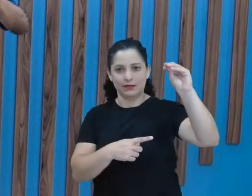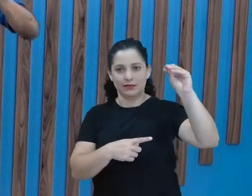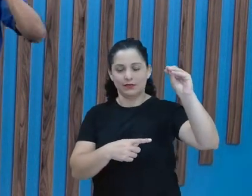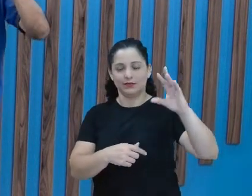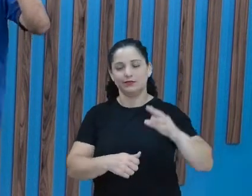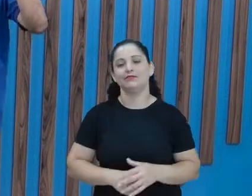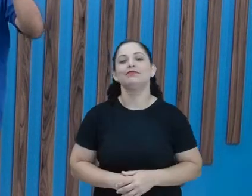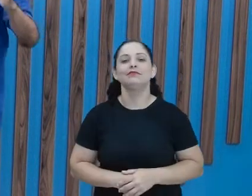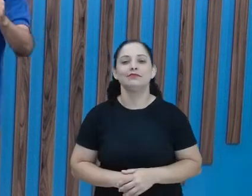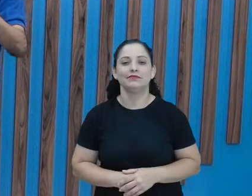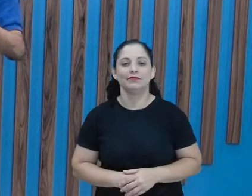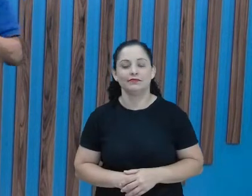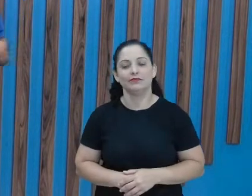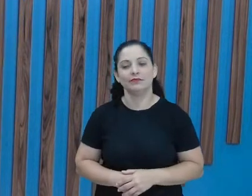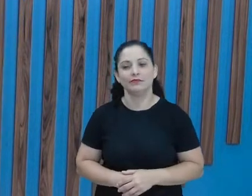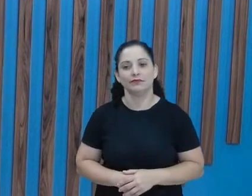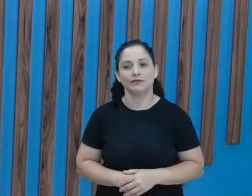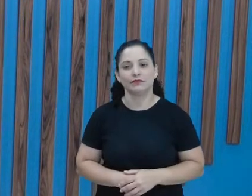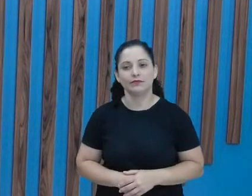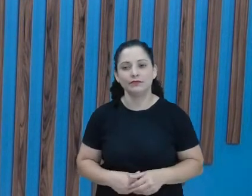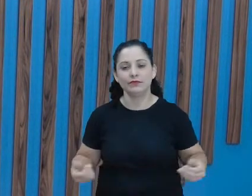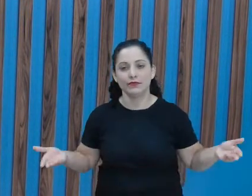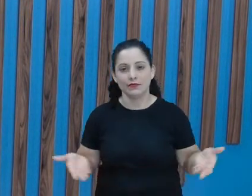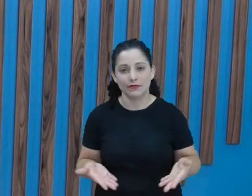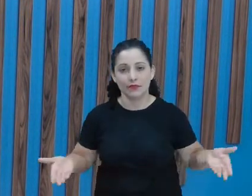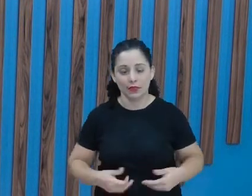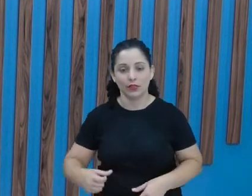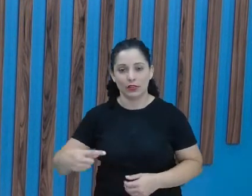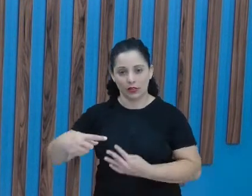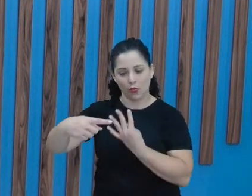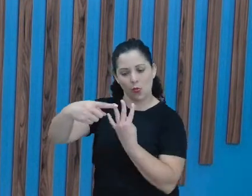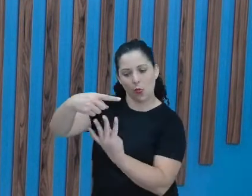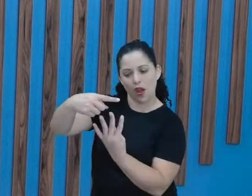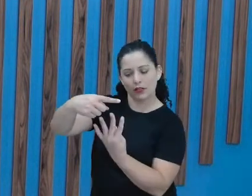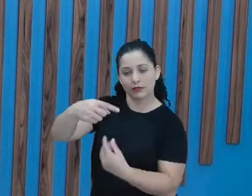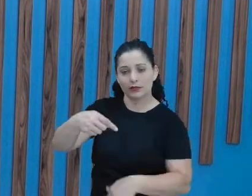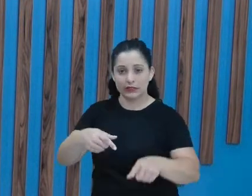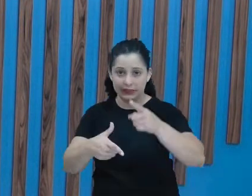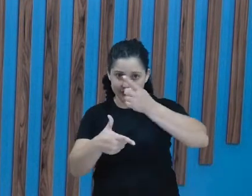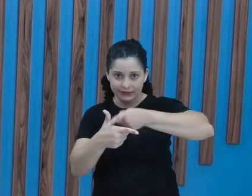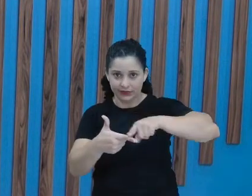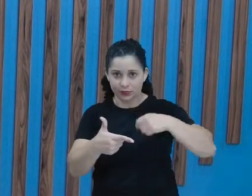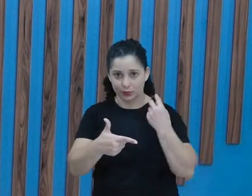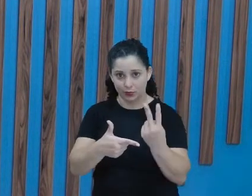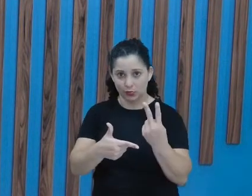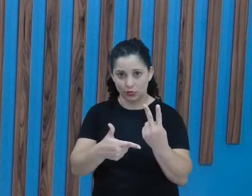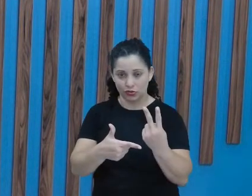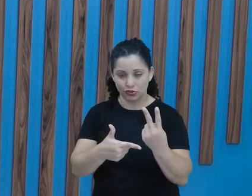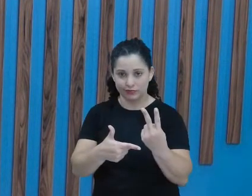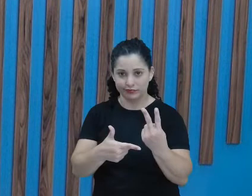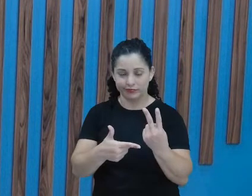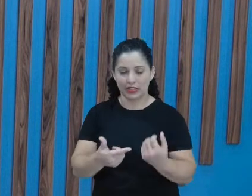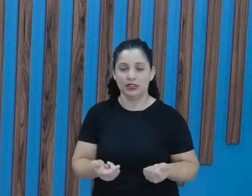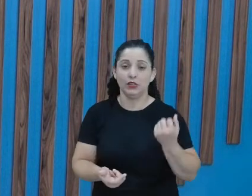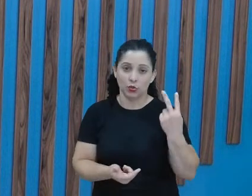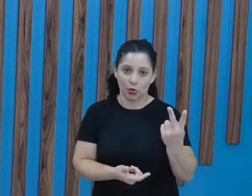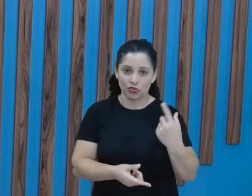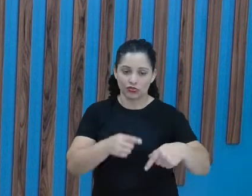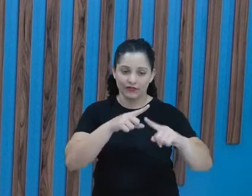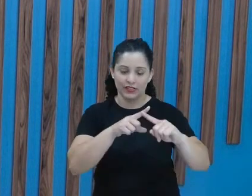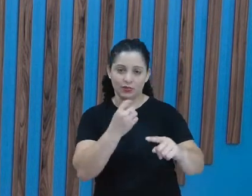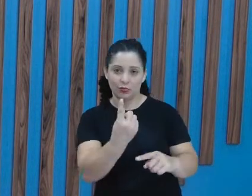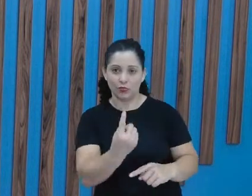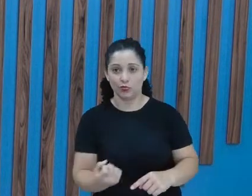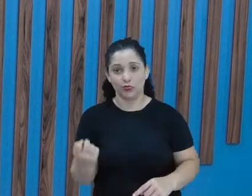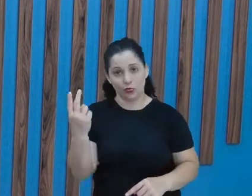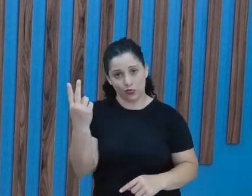multiplica pelo de cima. Então, vai ficar 4 dividido por 2. Dá 2. 2 vezes 1, ó. 2.